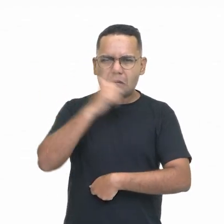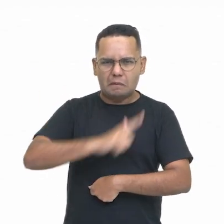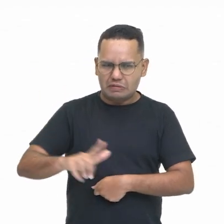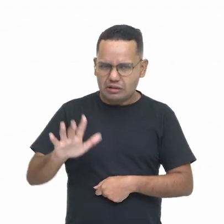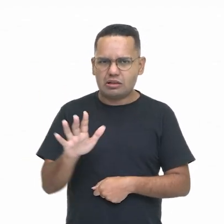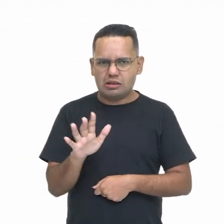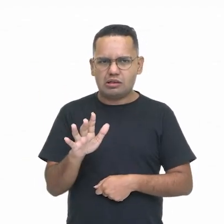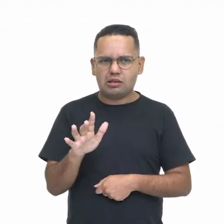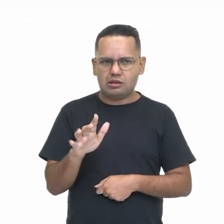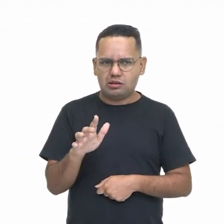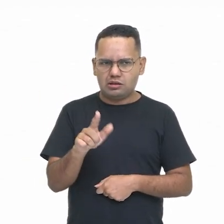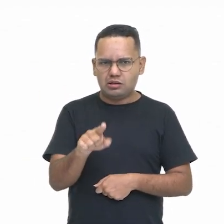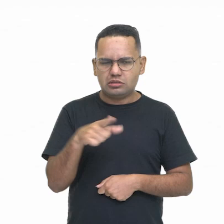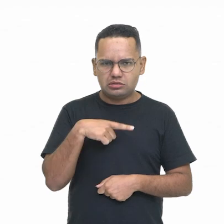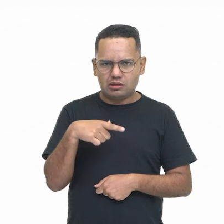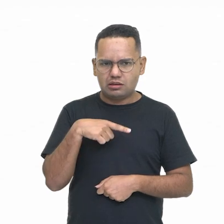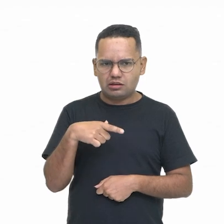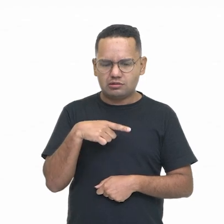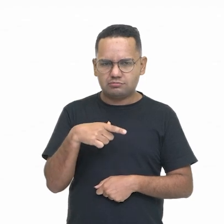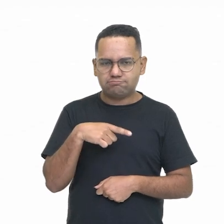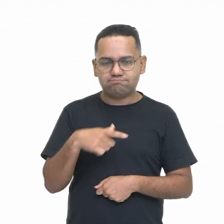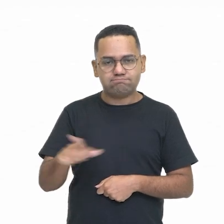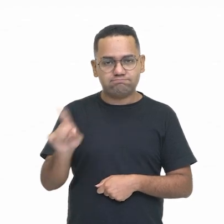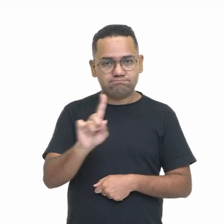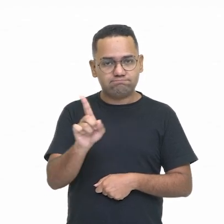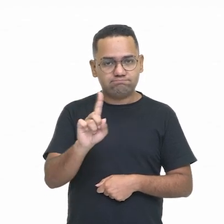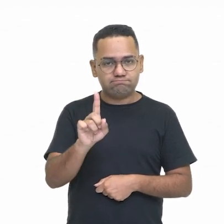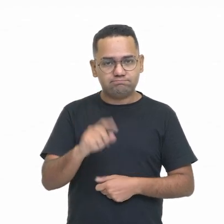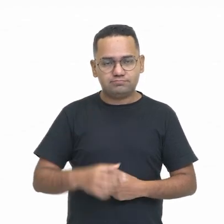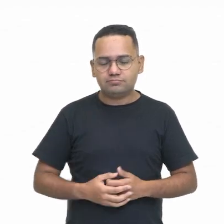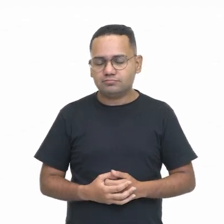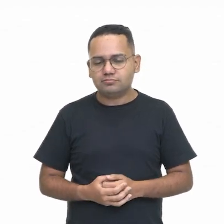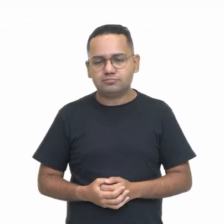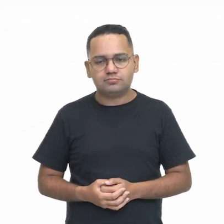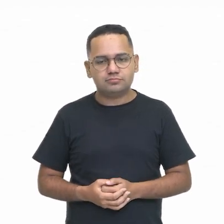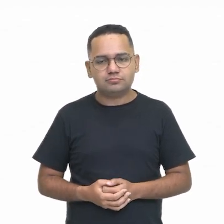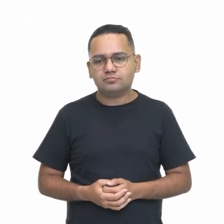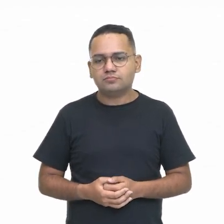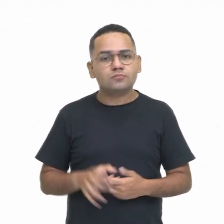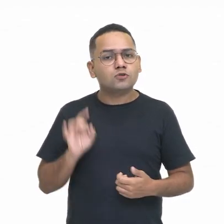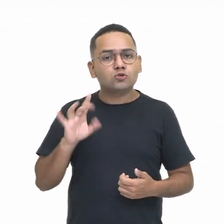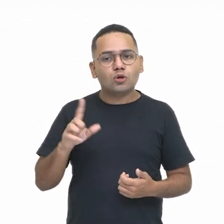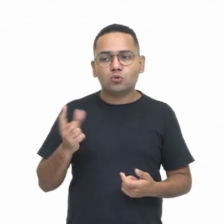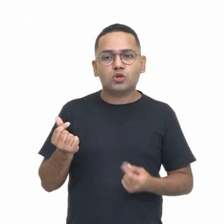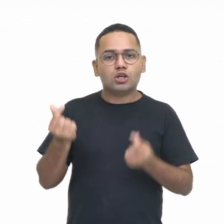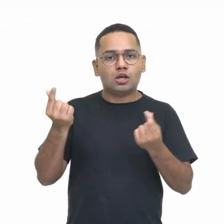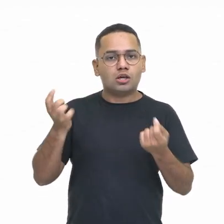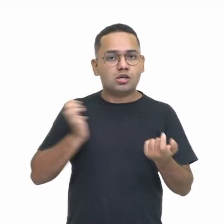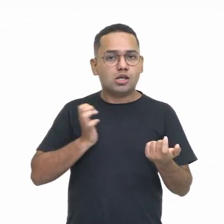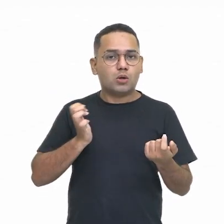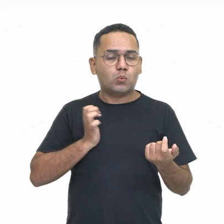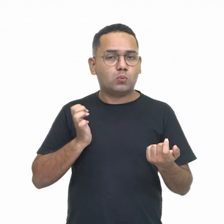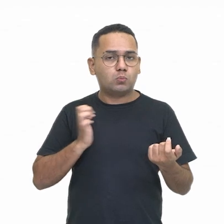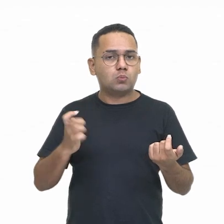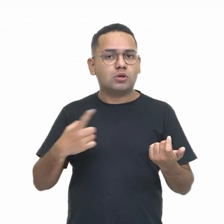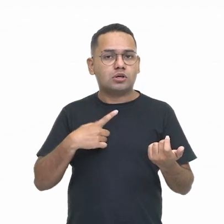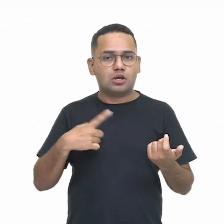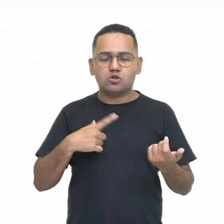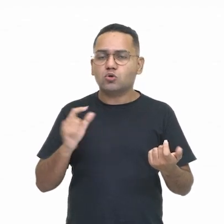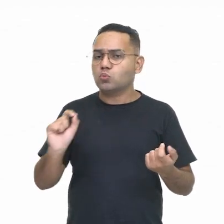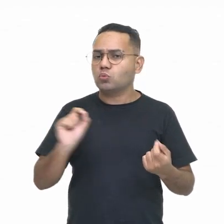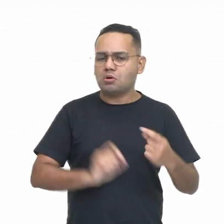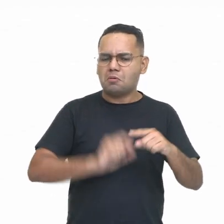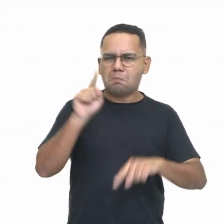né, ser humano que viveu ali no Egito Antigo, ele passava por isso. Não, somente quem realmente, né,